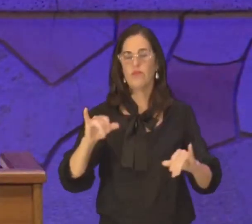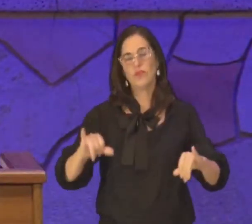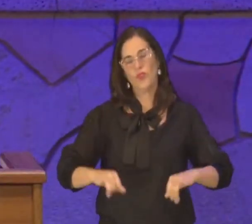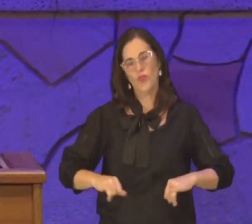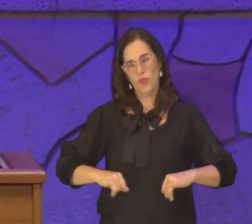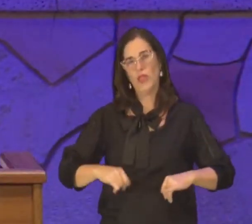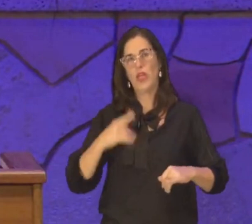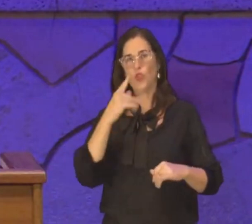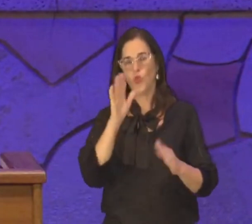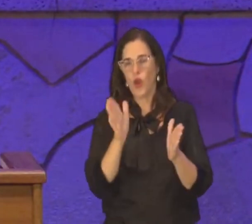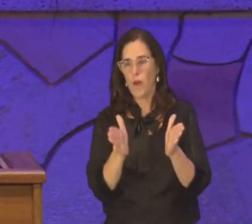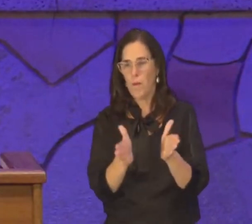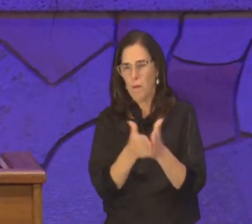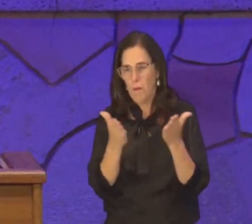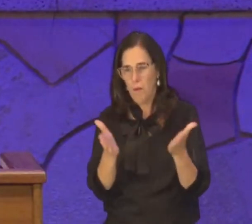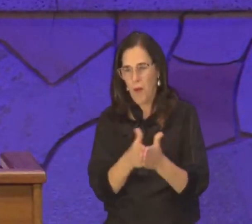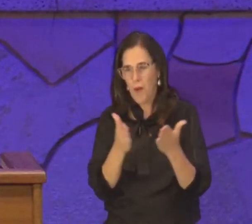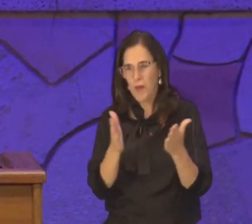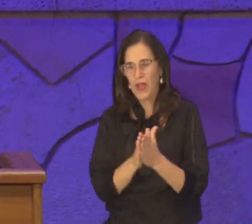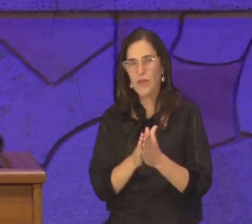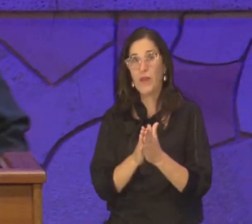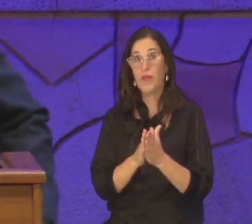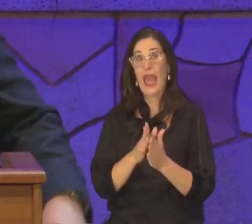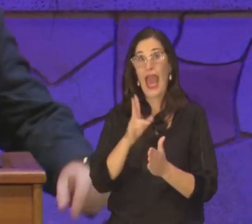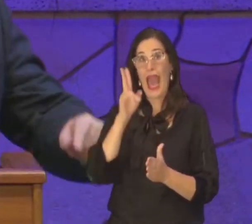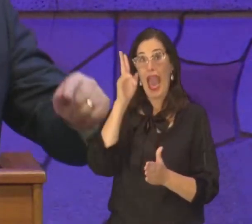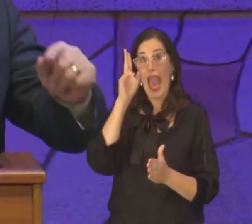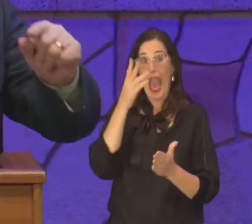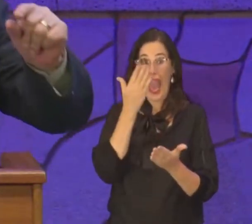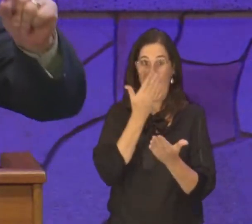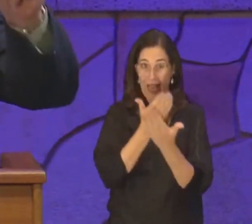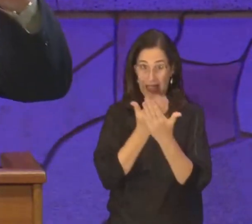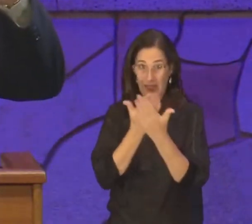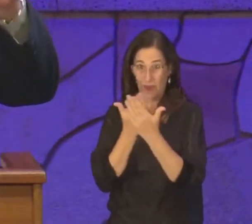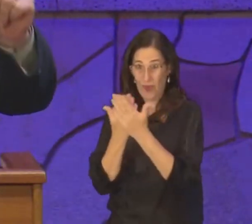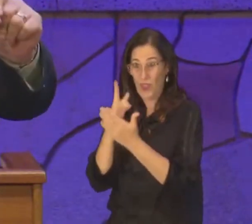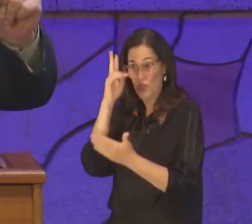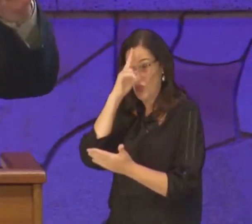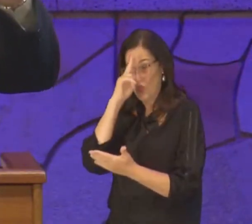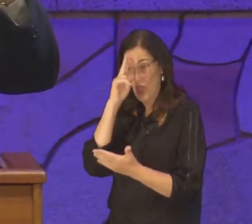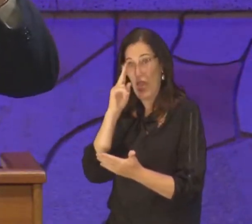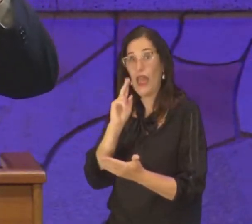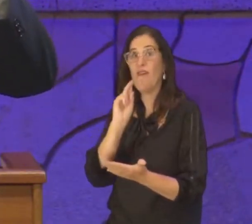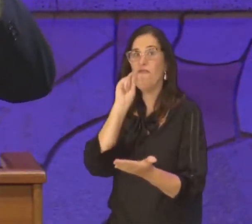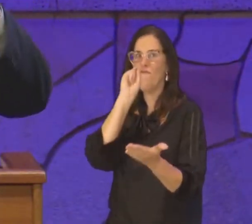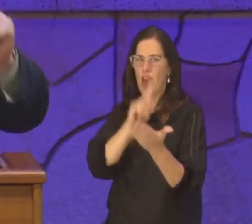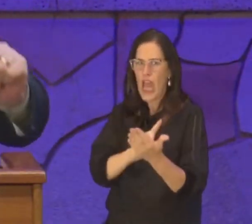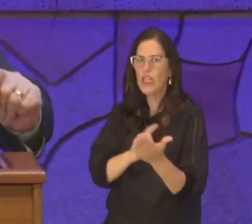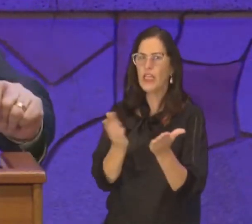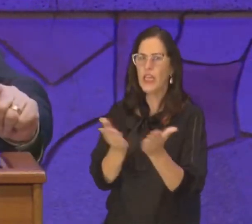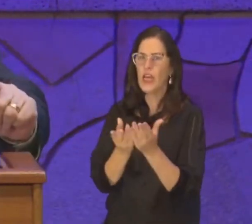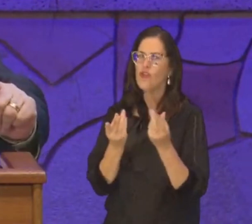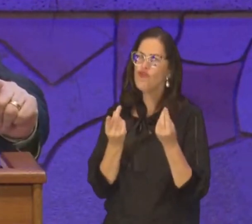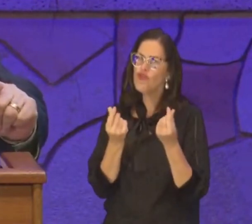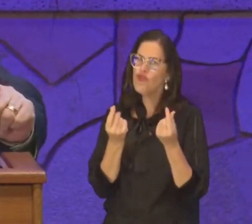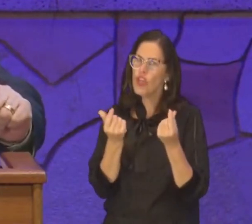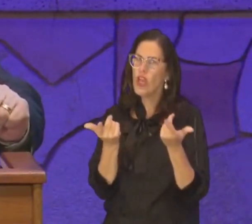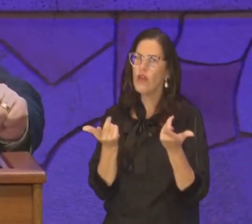Os historiadores dizem que esta pobreza era uma pobreza real,